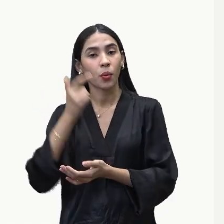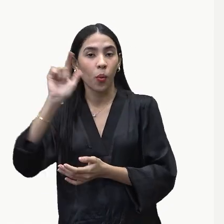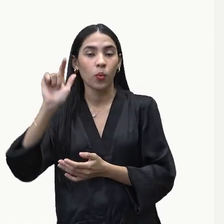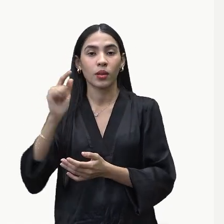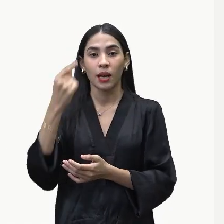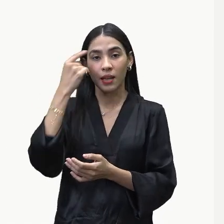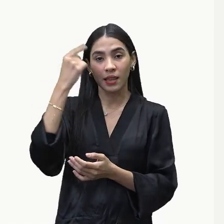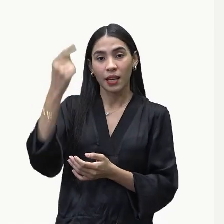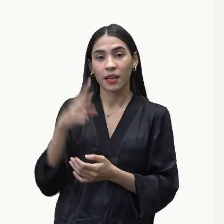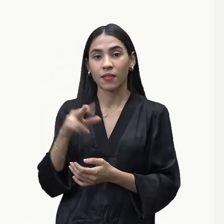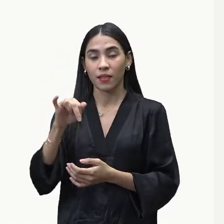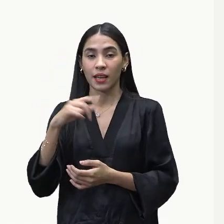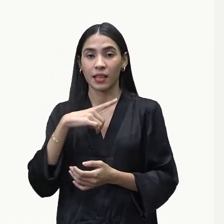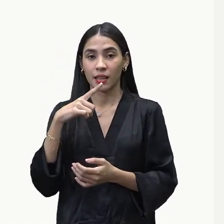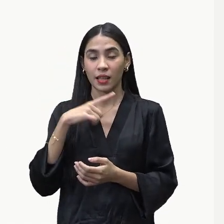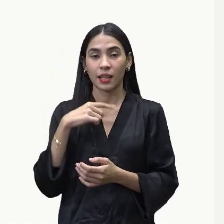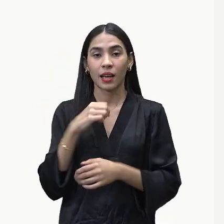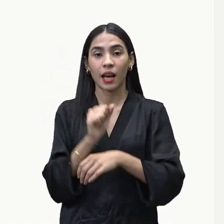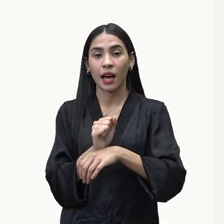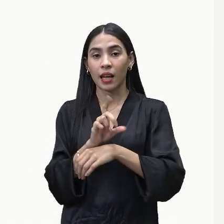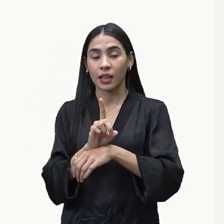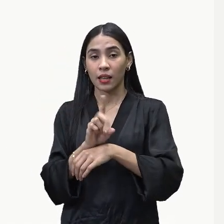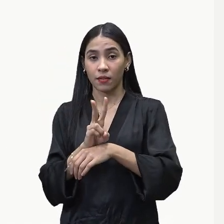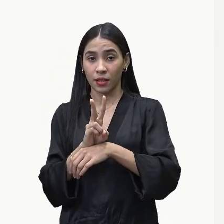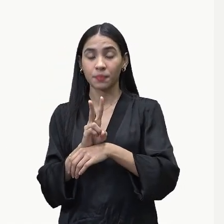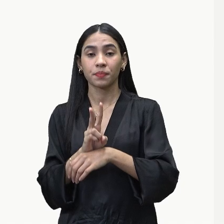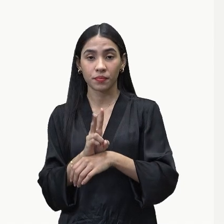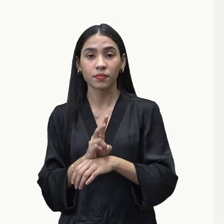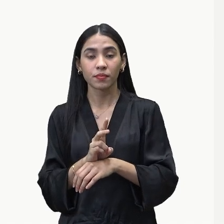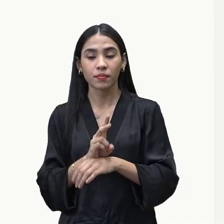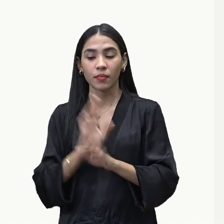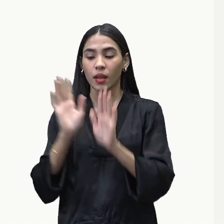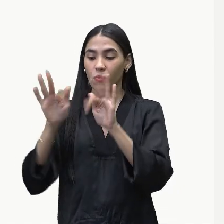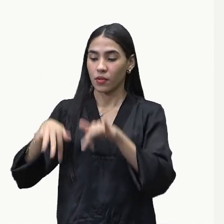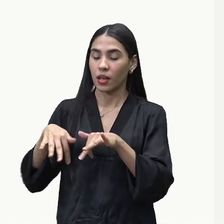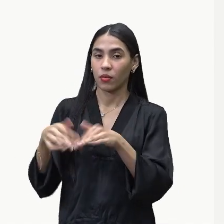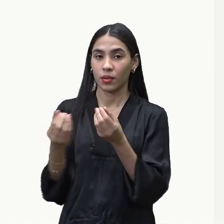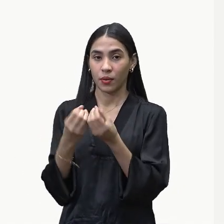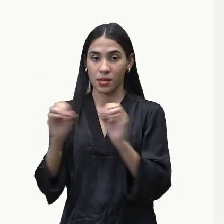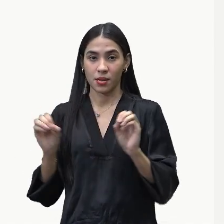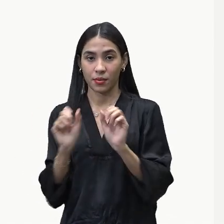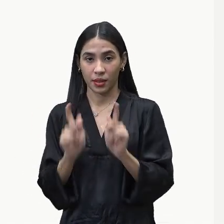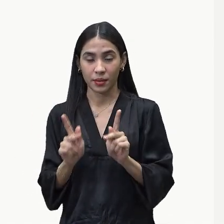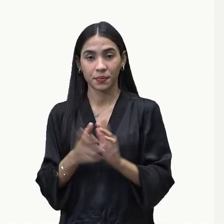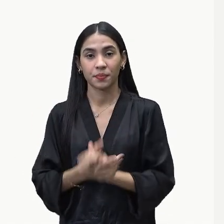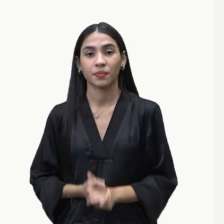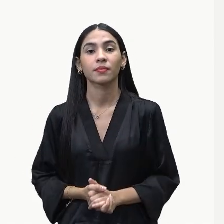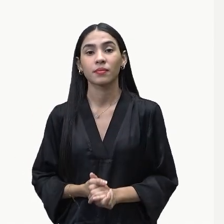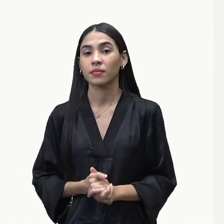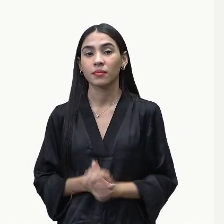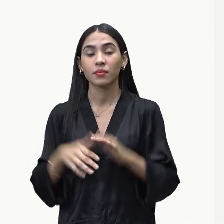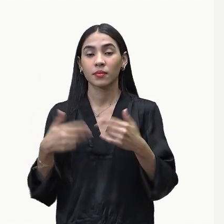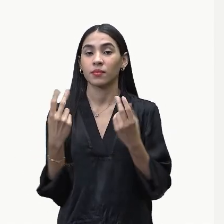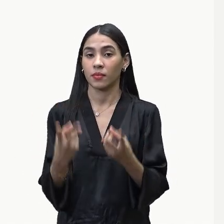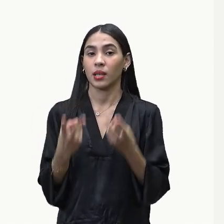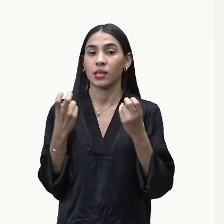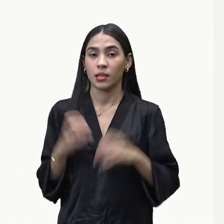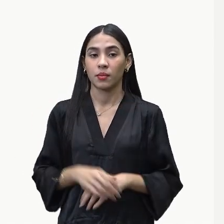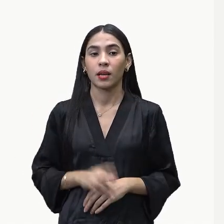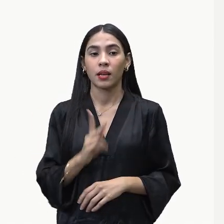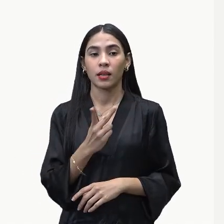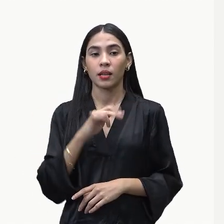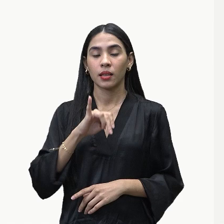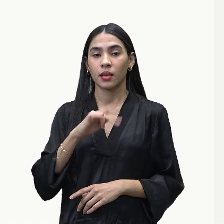que nós vamos ter, com os advérbios, os adjuntos adverbiais, ao final da oração, ok? Observem que o